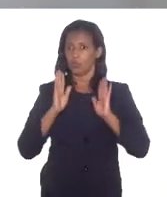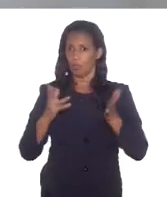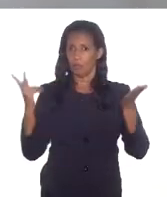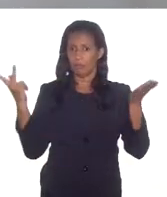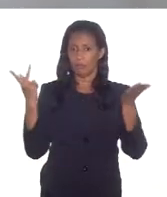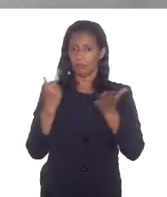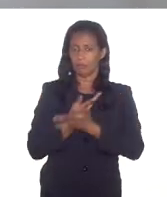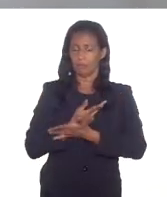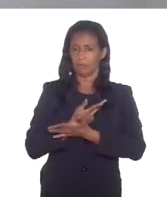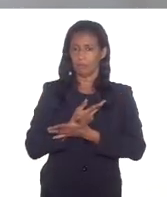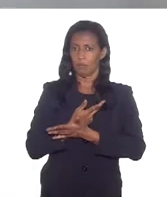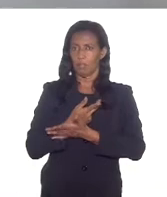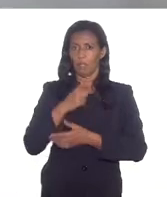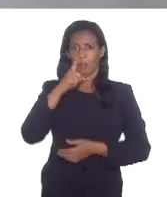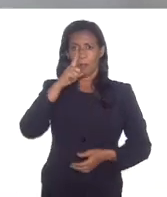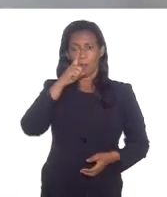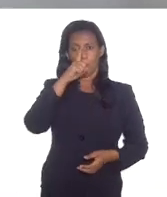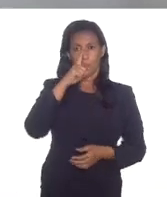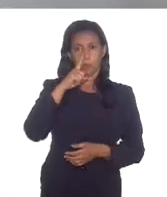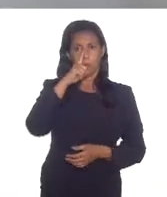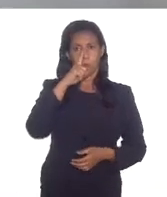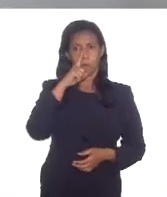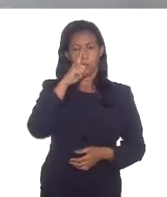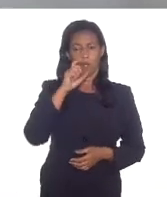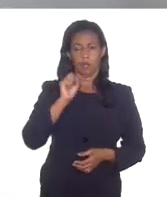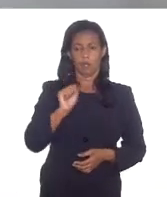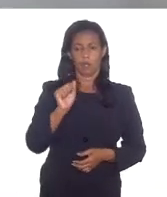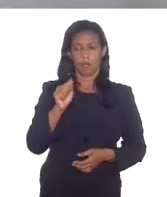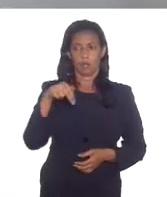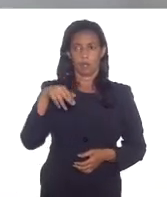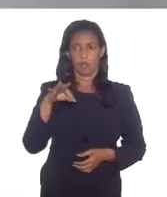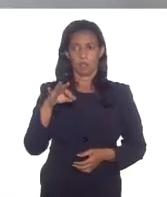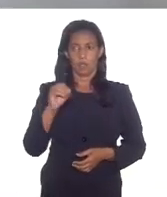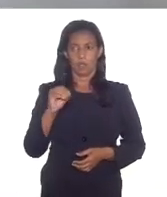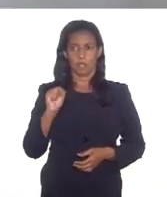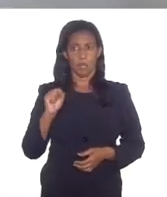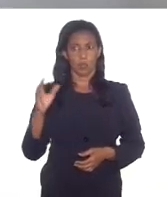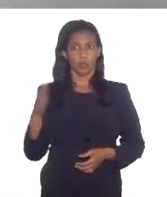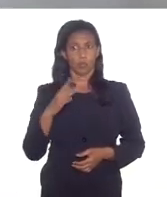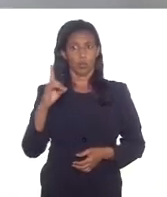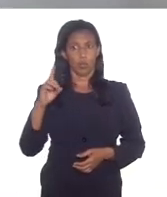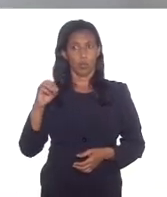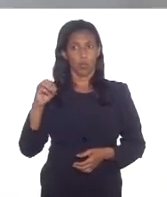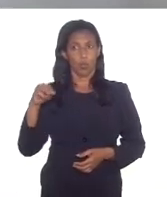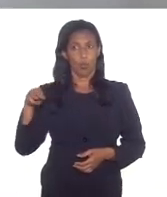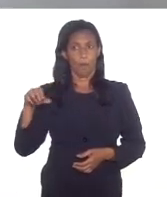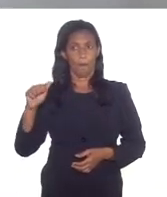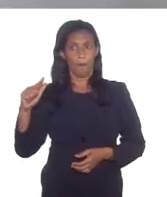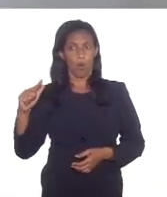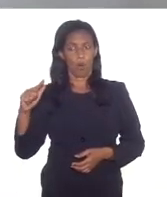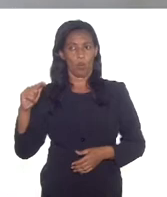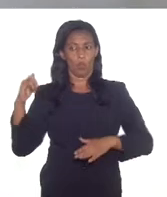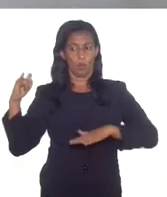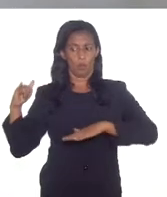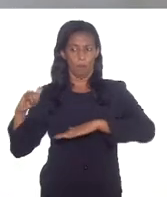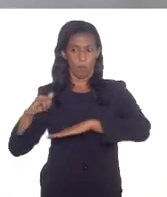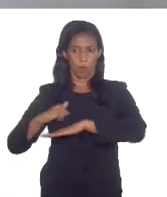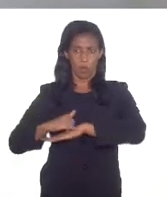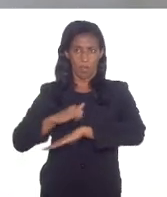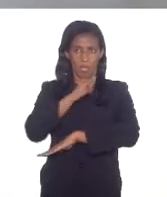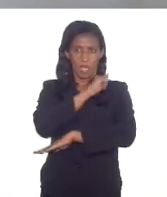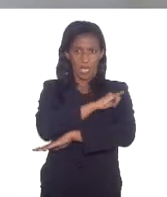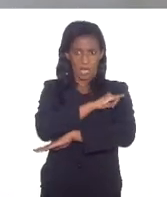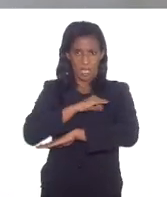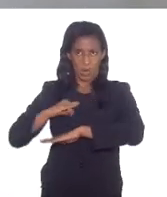e colocam em risco essas operações aqui no Santos Dumont, em especial na ponte aérea Rio-Brasília, onde